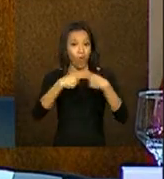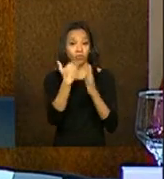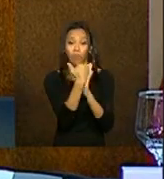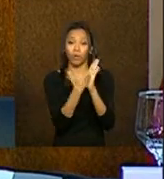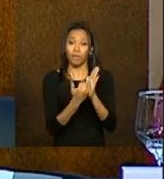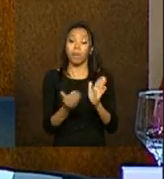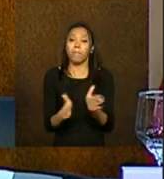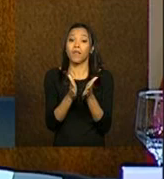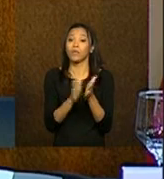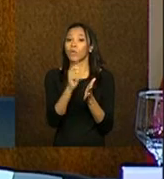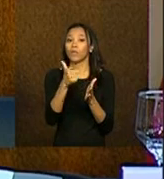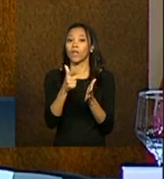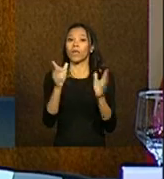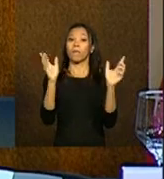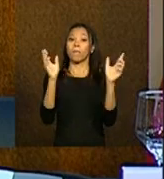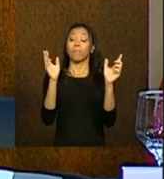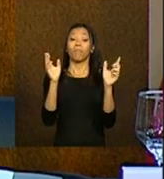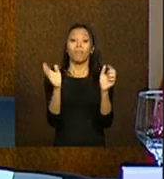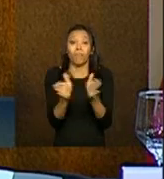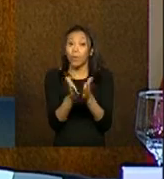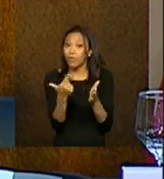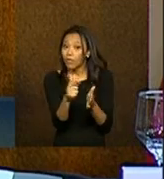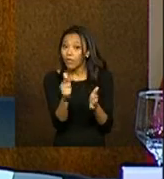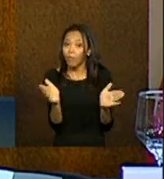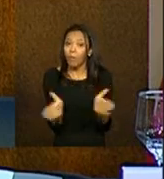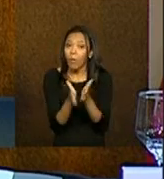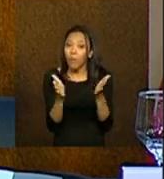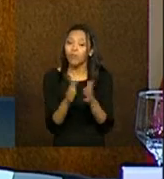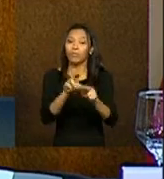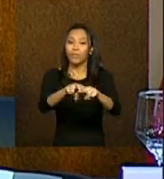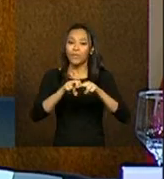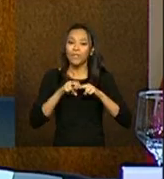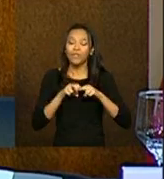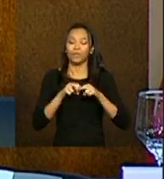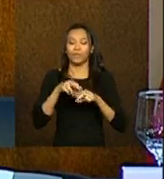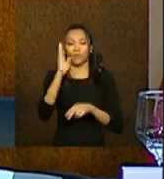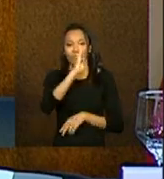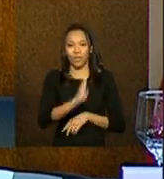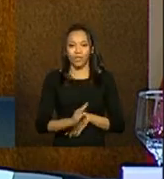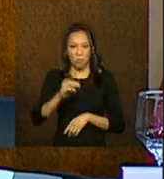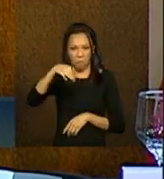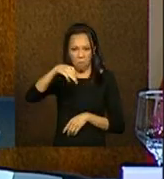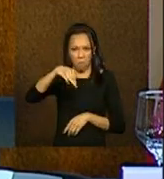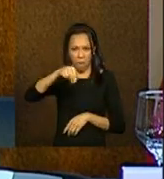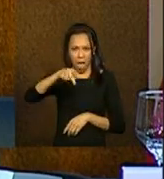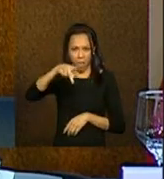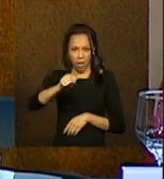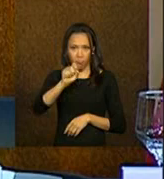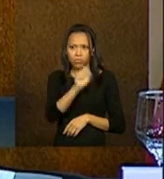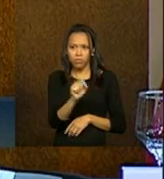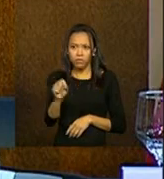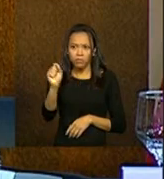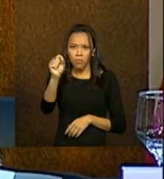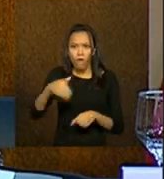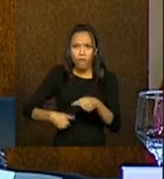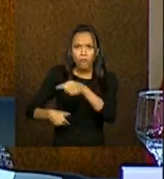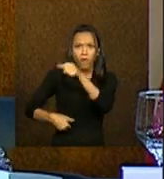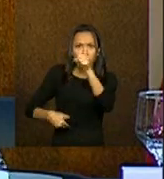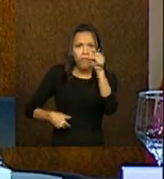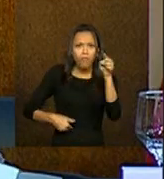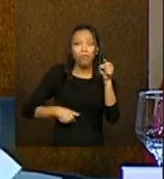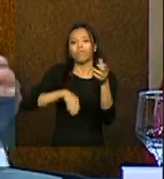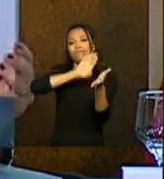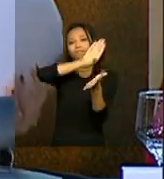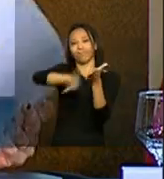a extrema pobreza. Com isso, o Brasil saiu do mapa da fome, segundo anunciou a ONU em setembro